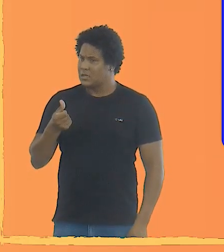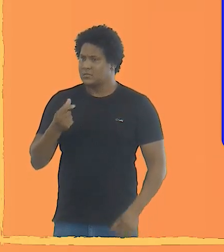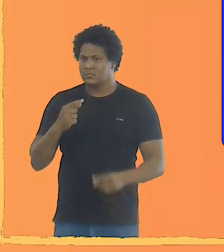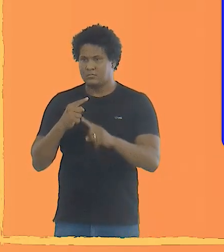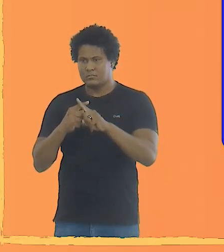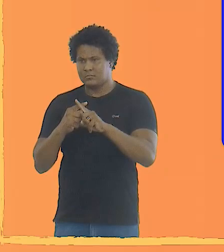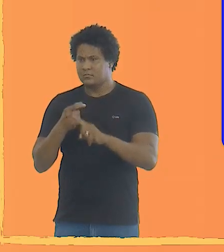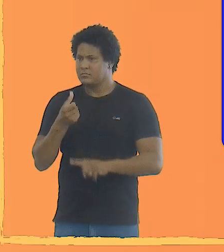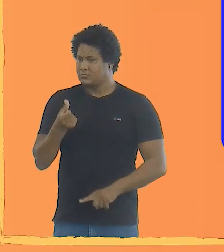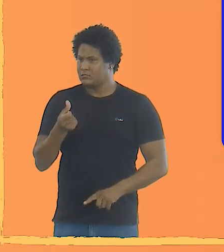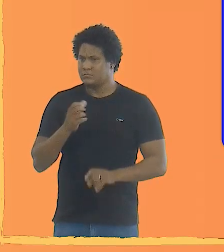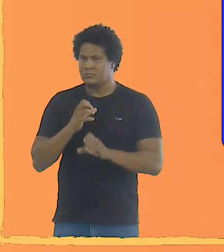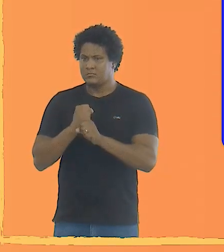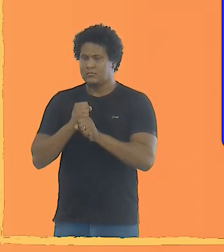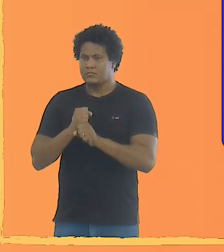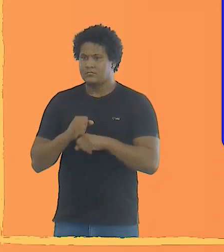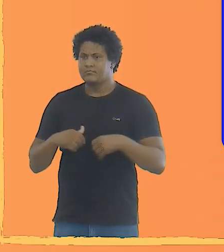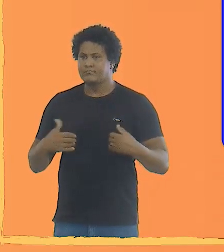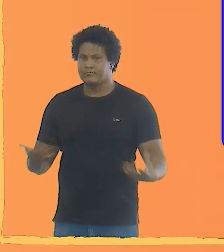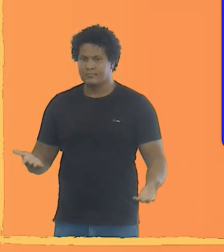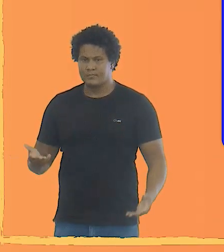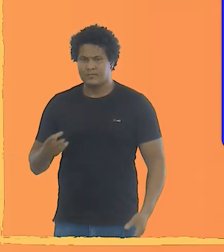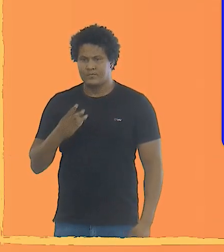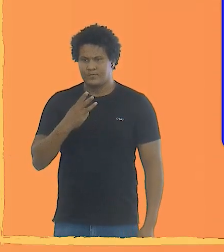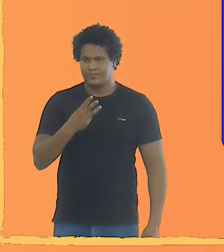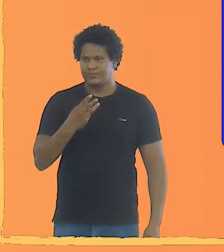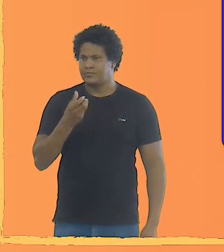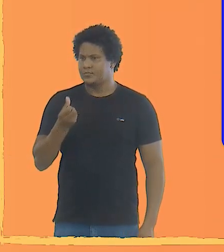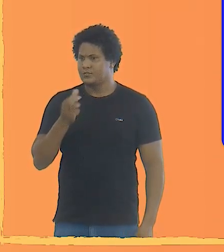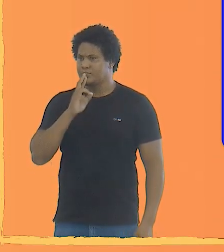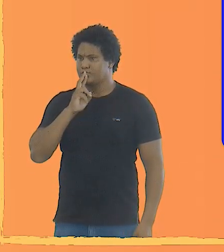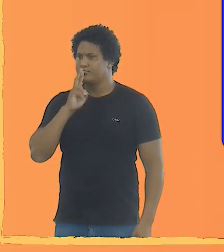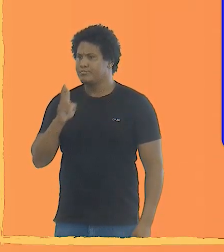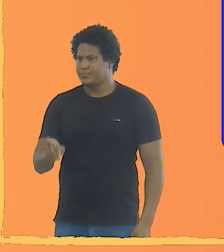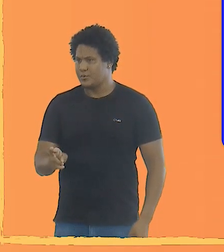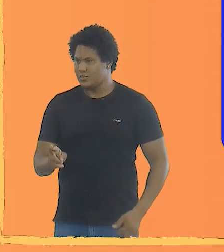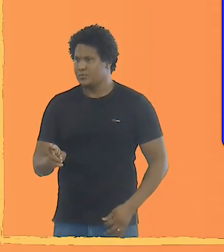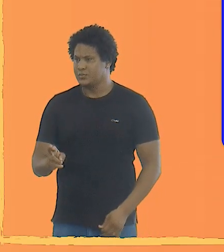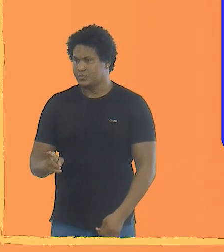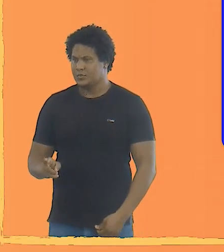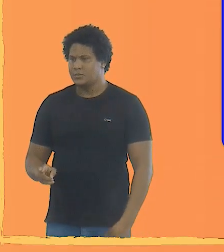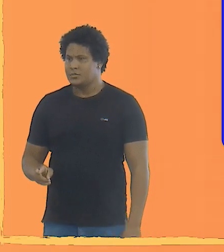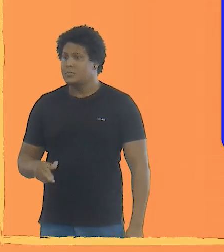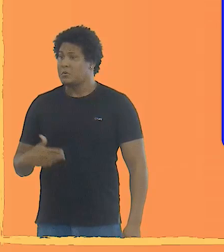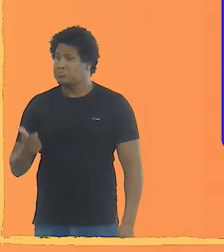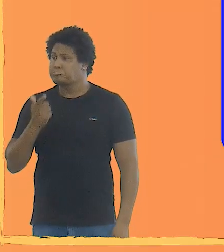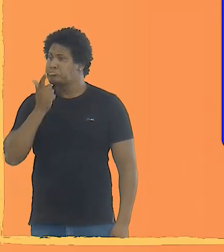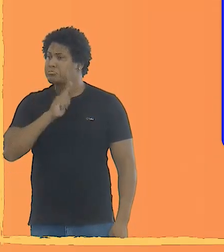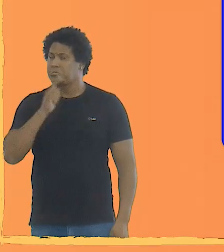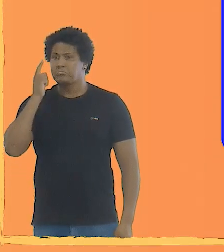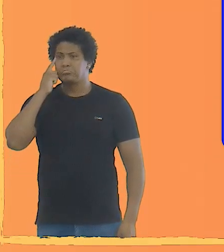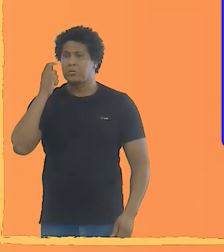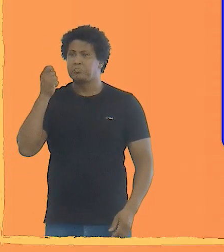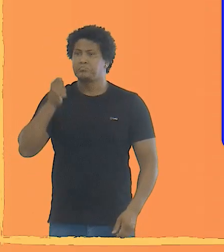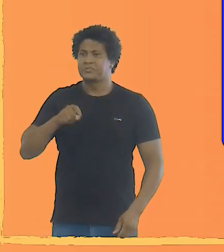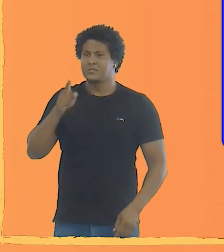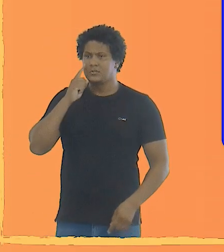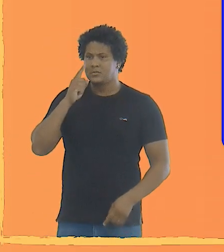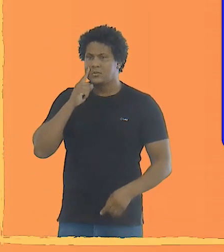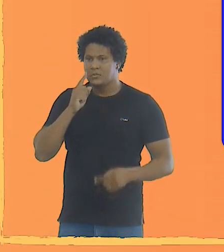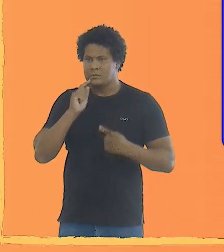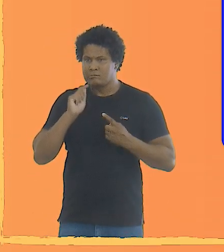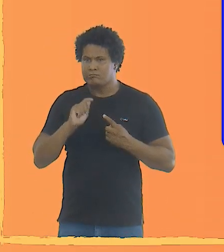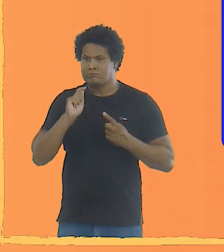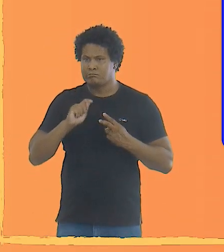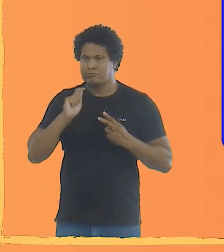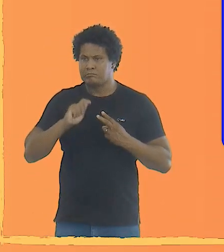6. 6 vezes 6 dá quanto? 36. Então, a gente consegue chegar no resultado sem precisar escrever elemento por elemento.